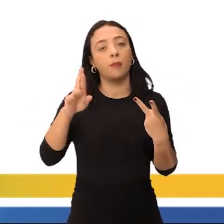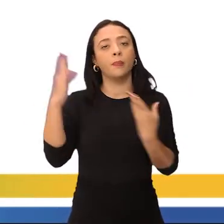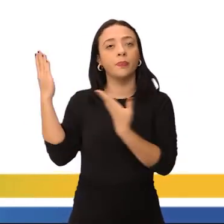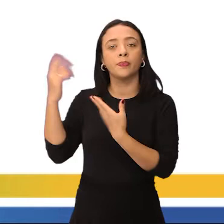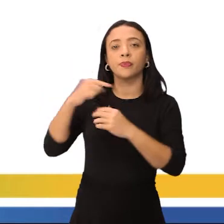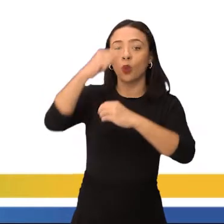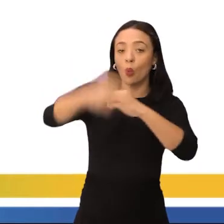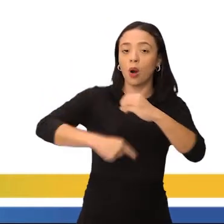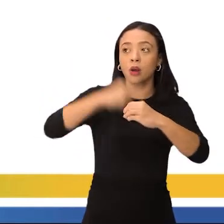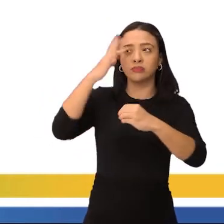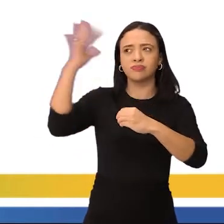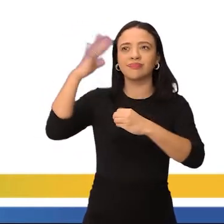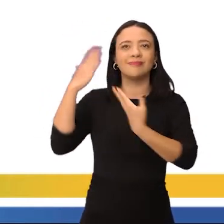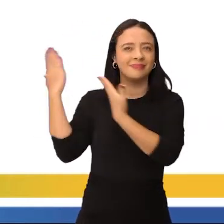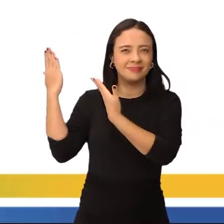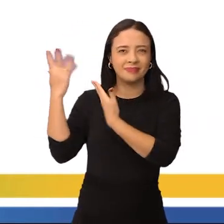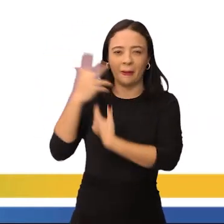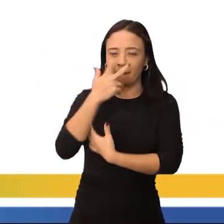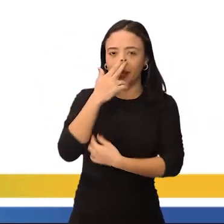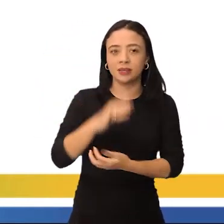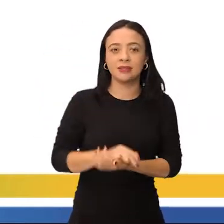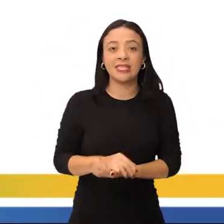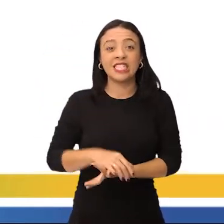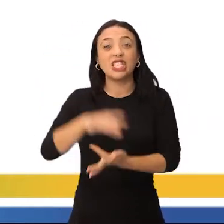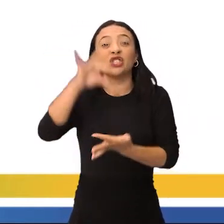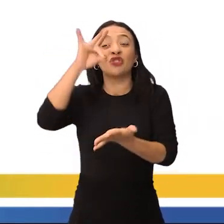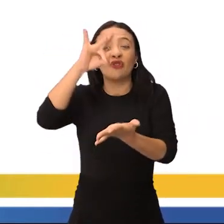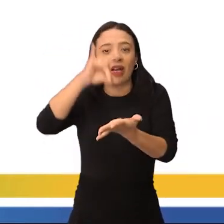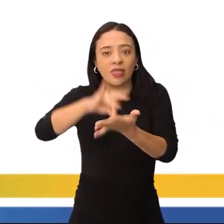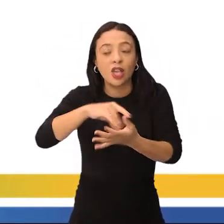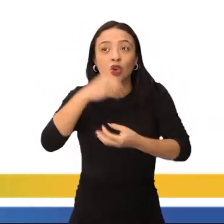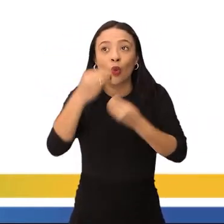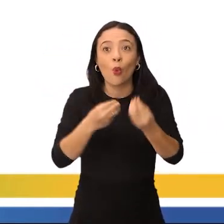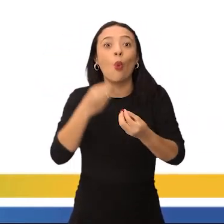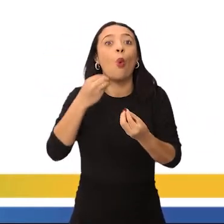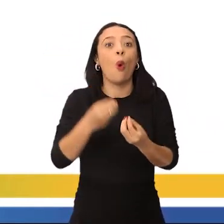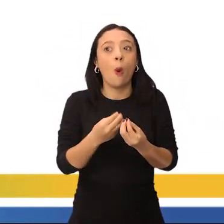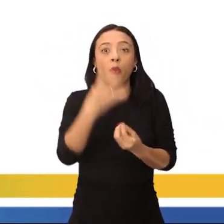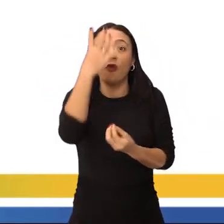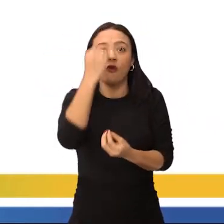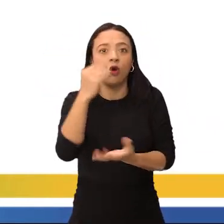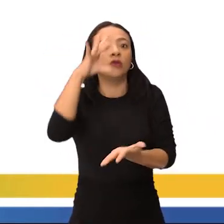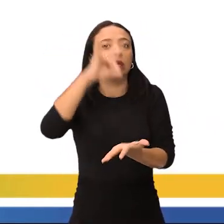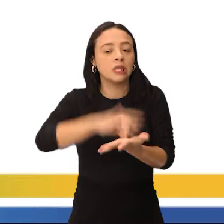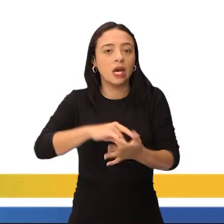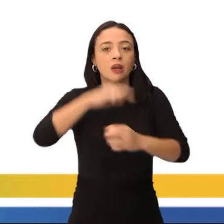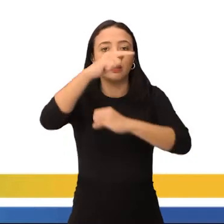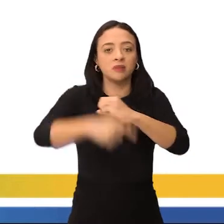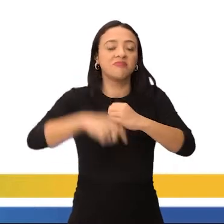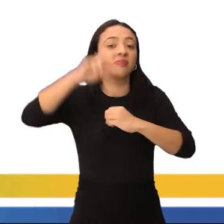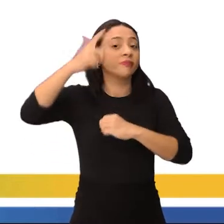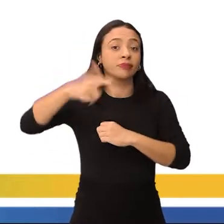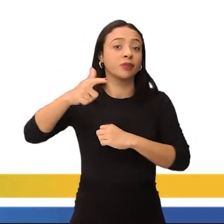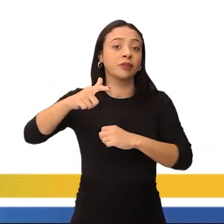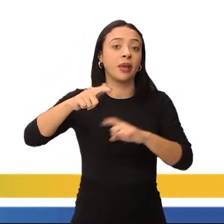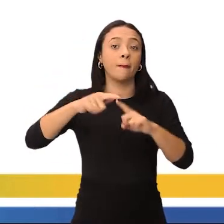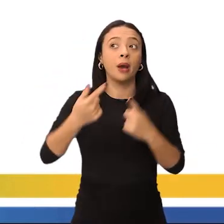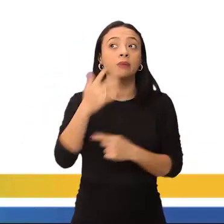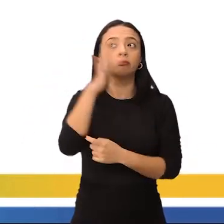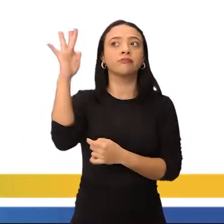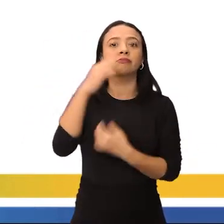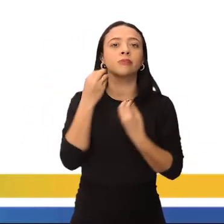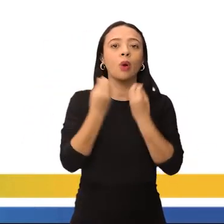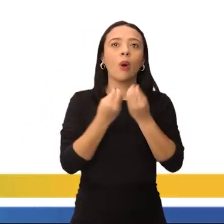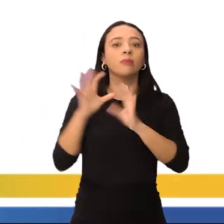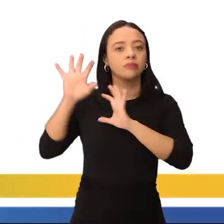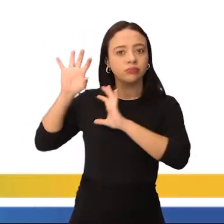Represa vamos imaginar que ele seja dessa forma ainda não temos fotos de como é o átomo né são ilustrações nós imaginamos que ele